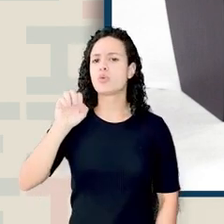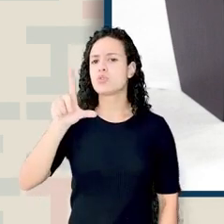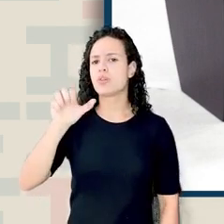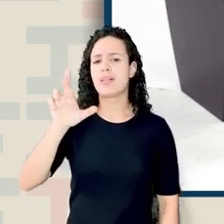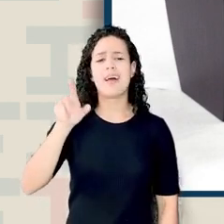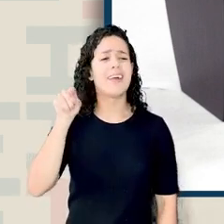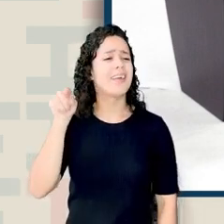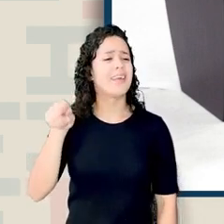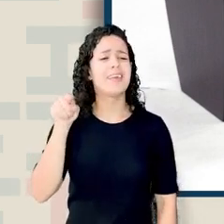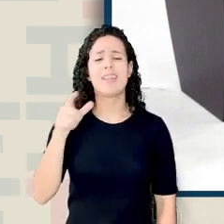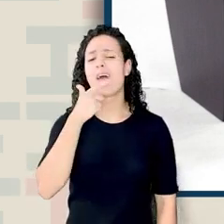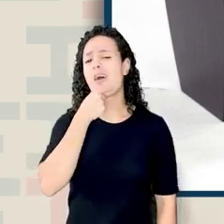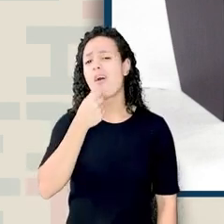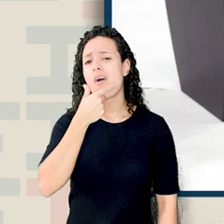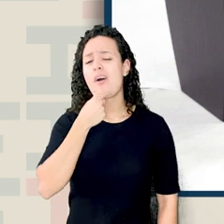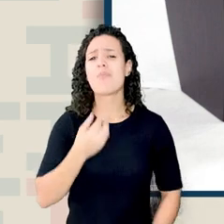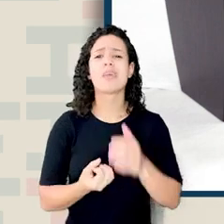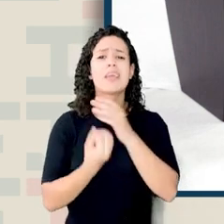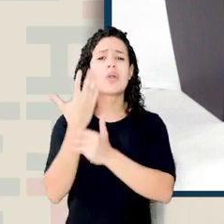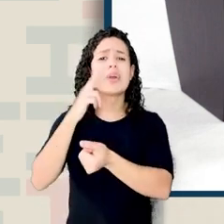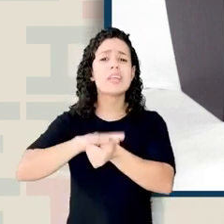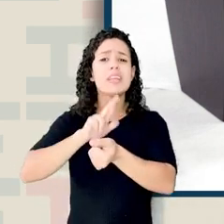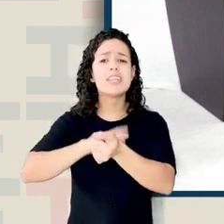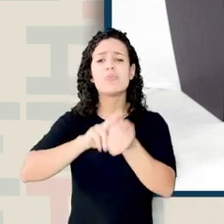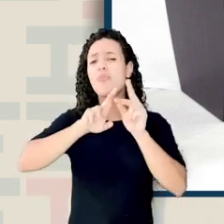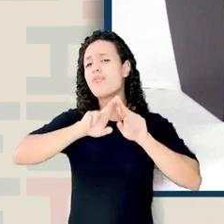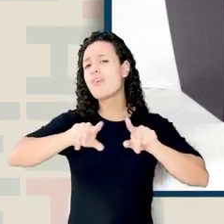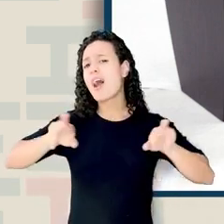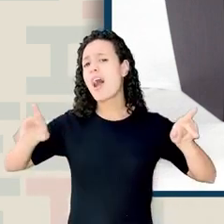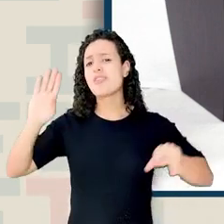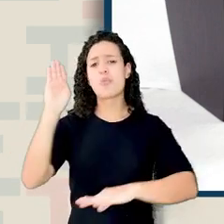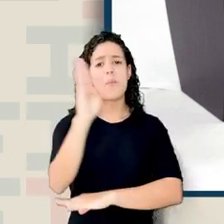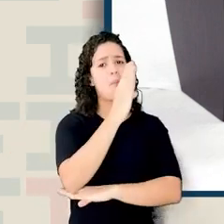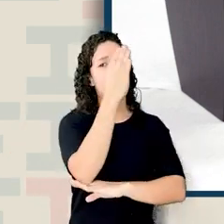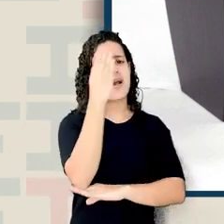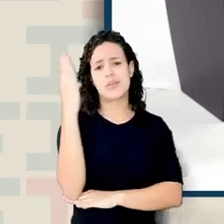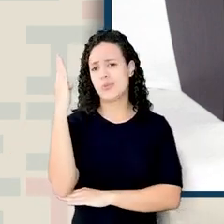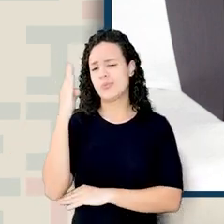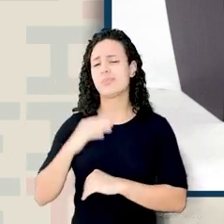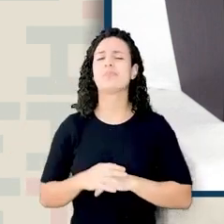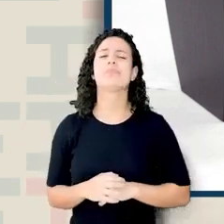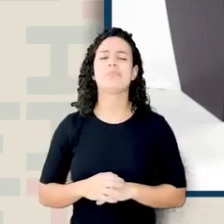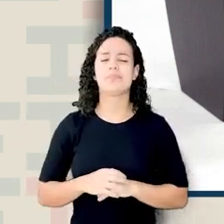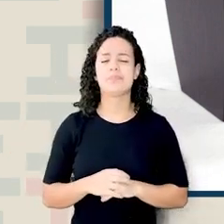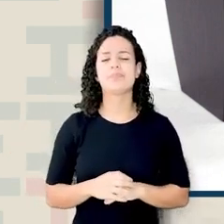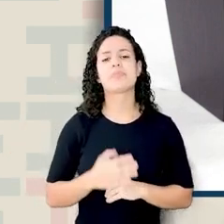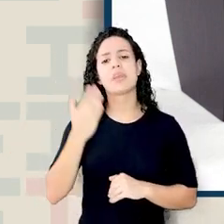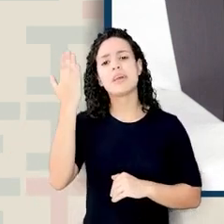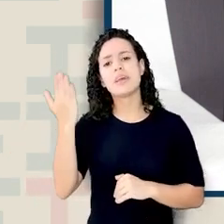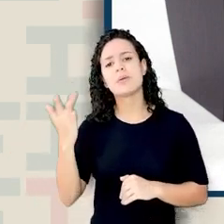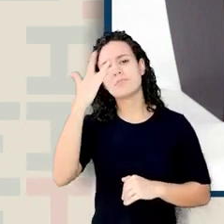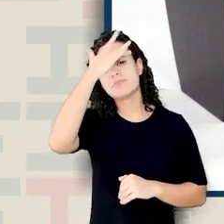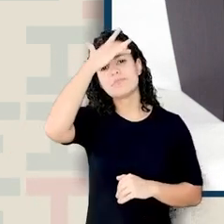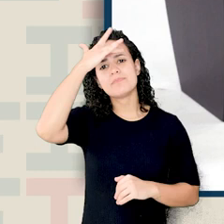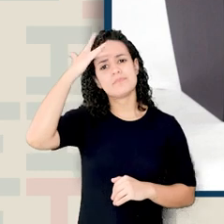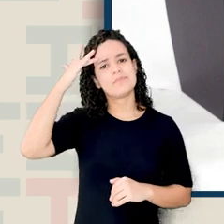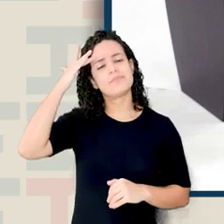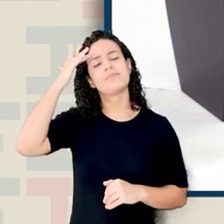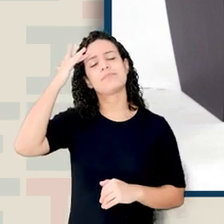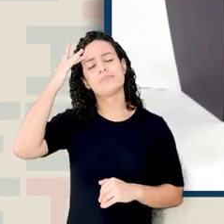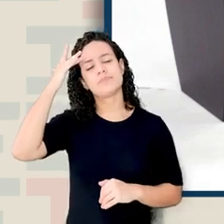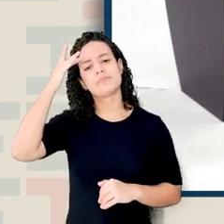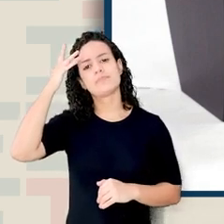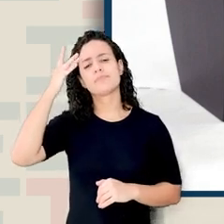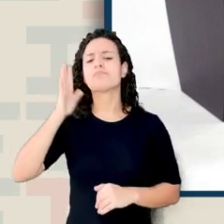dos geradores também desses vários ritmos que nós temos no maracatu. É uma pessoa que